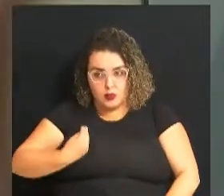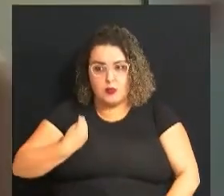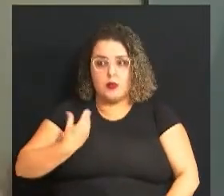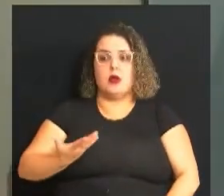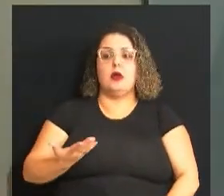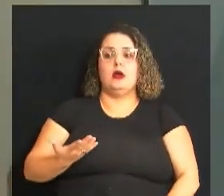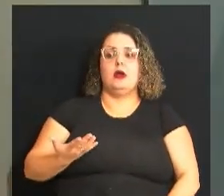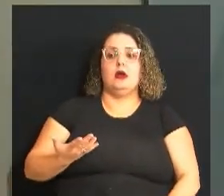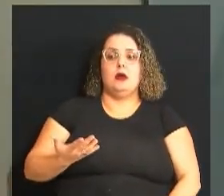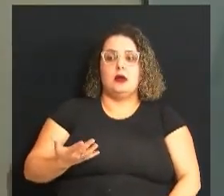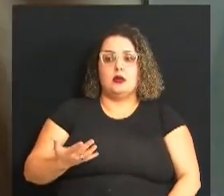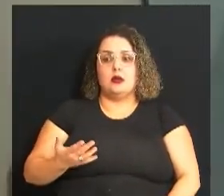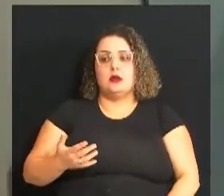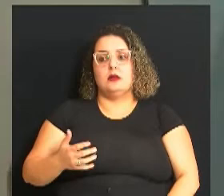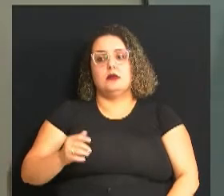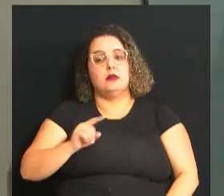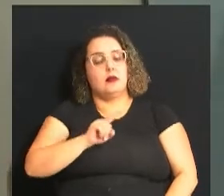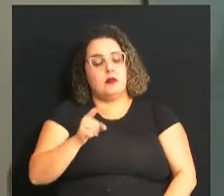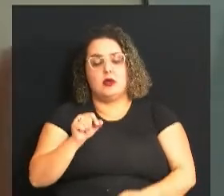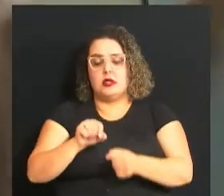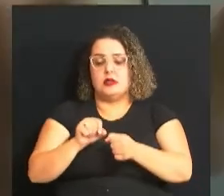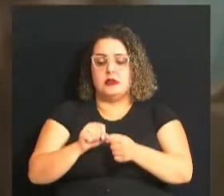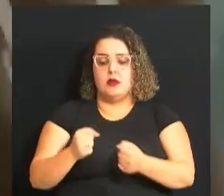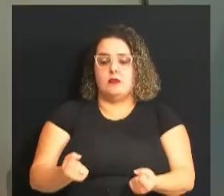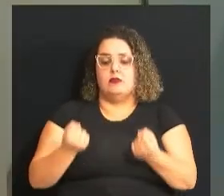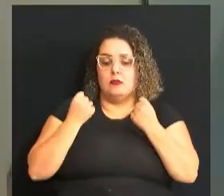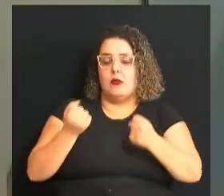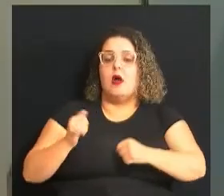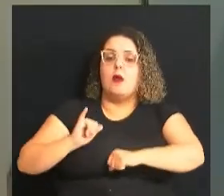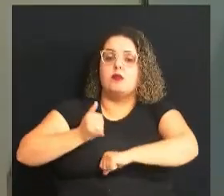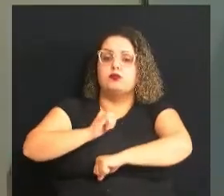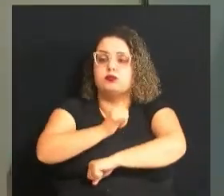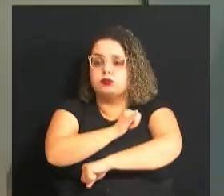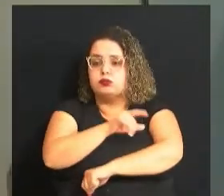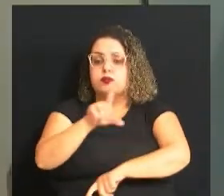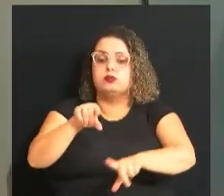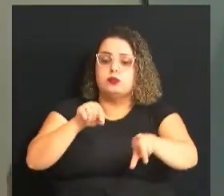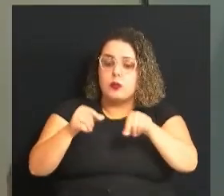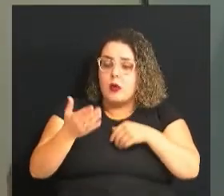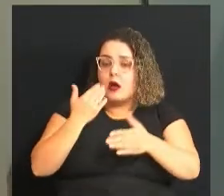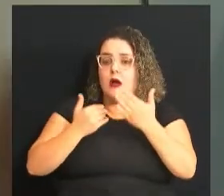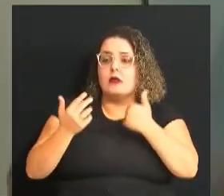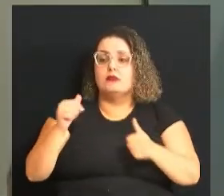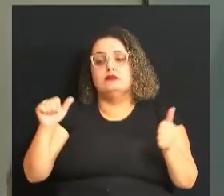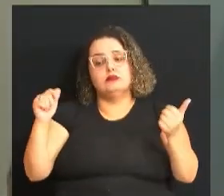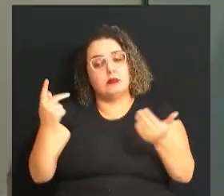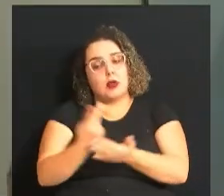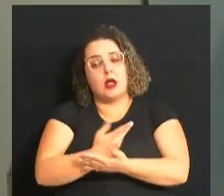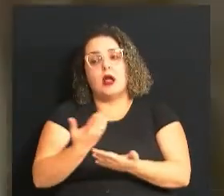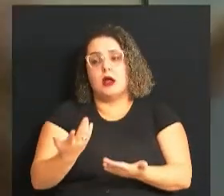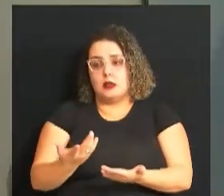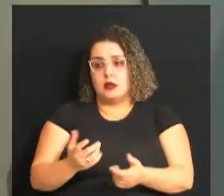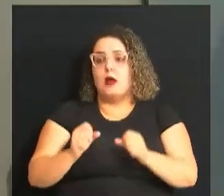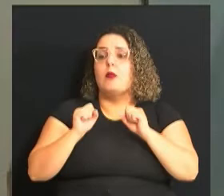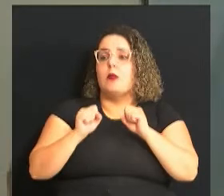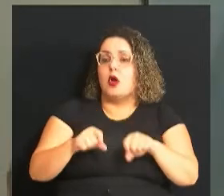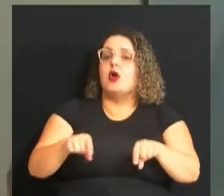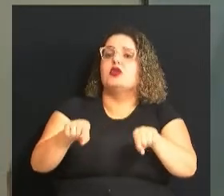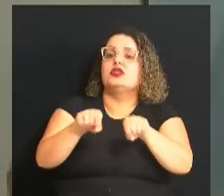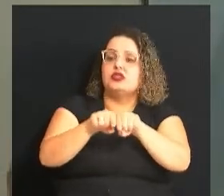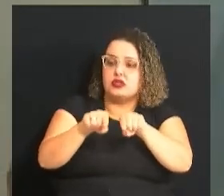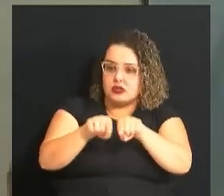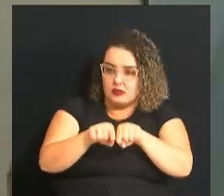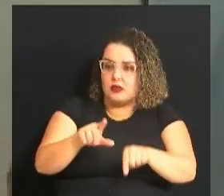a sedentarismo, obesidade, escolhas alimentares inadequadas. Isso pode também